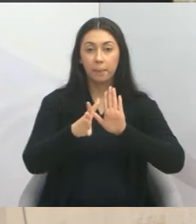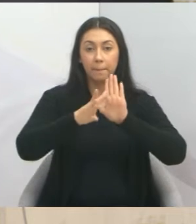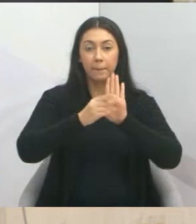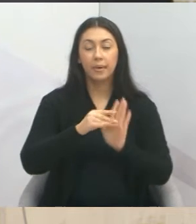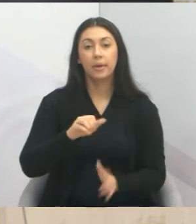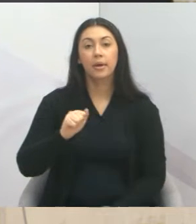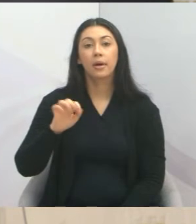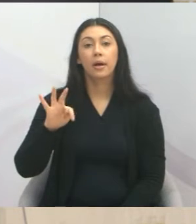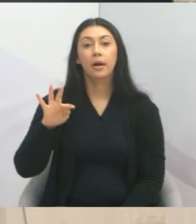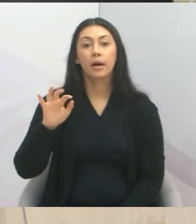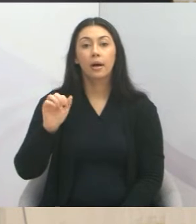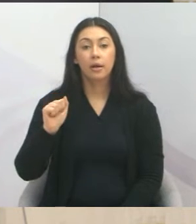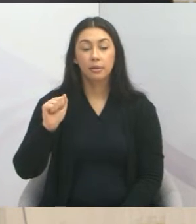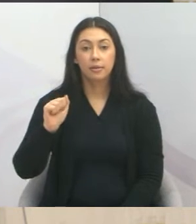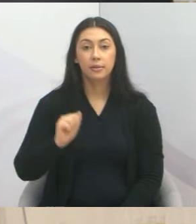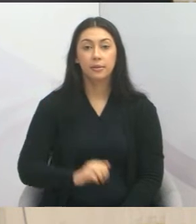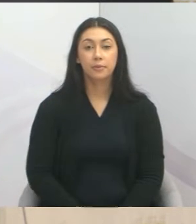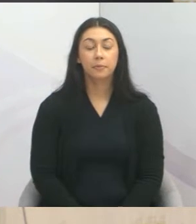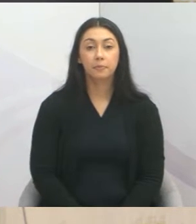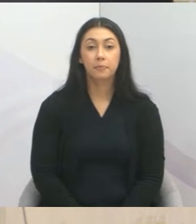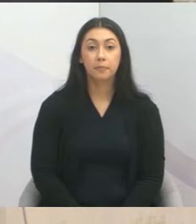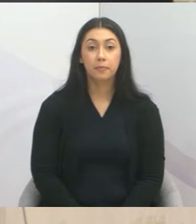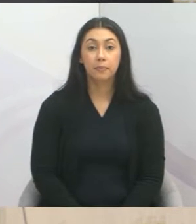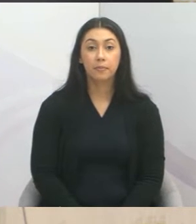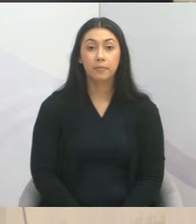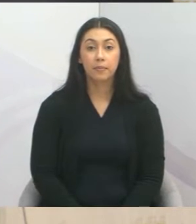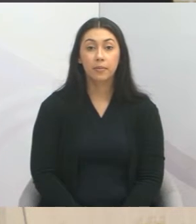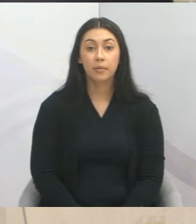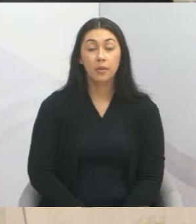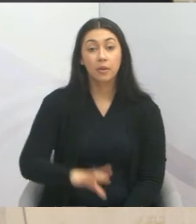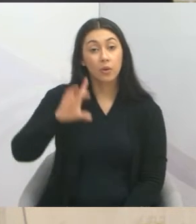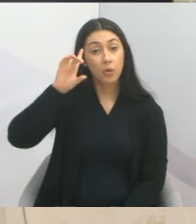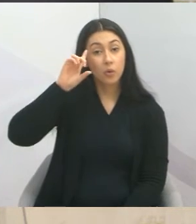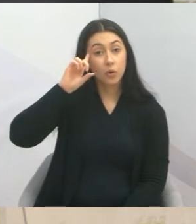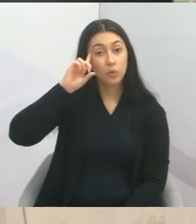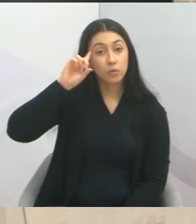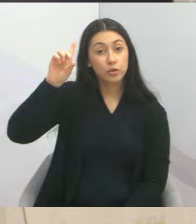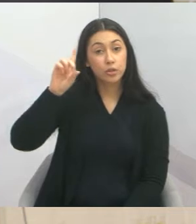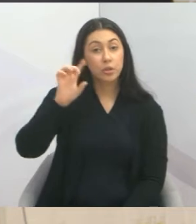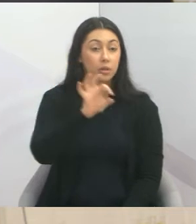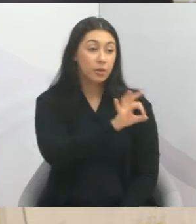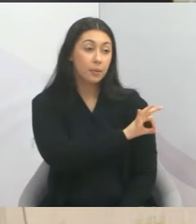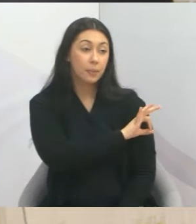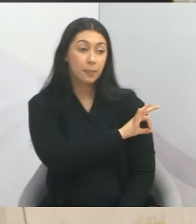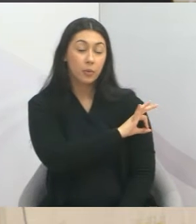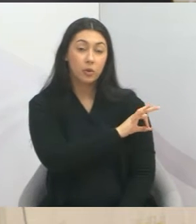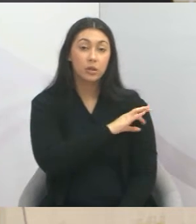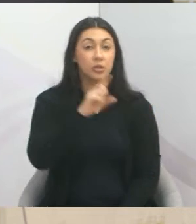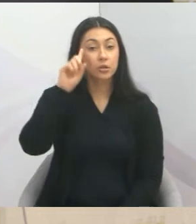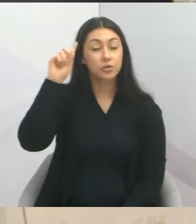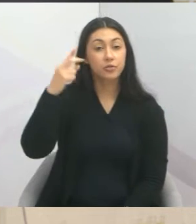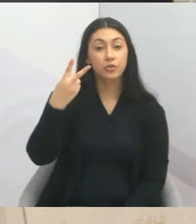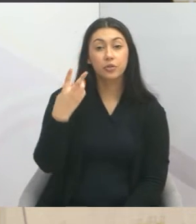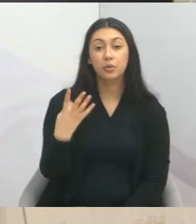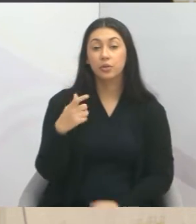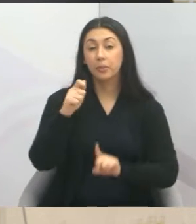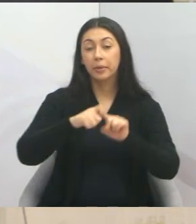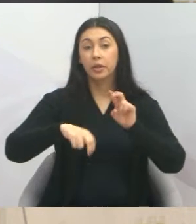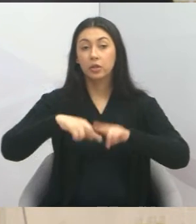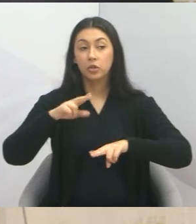consta na acta da sessão o registro do transcurso do dia do polido da Polícia Militar 24 de